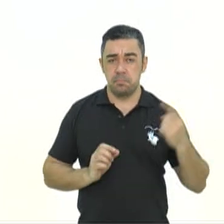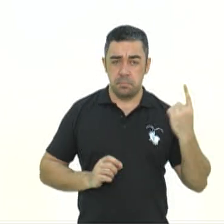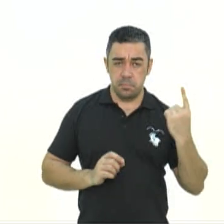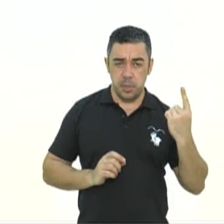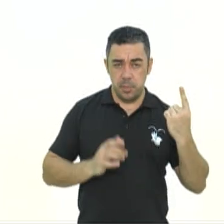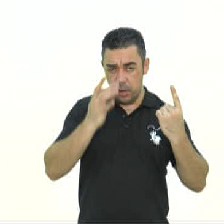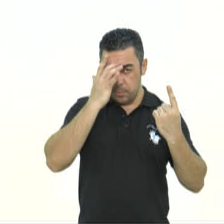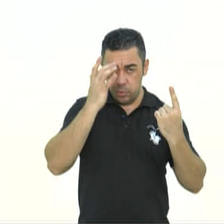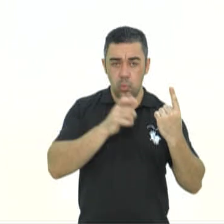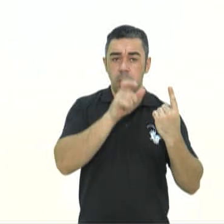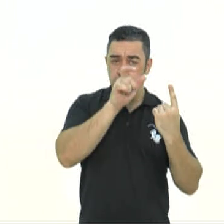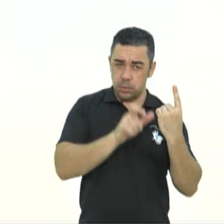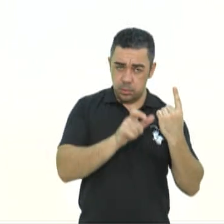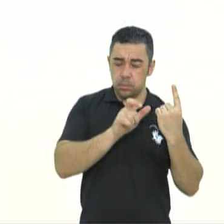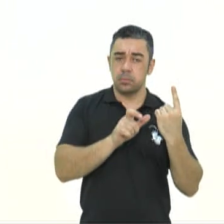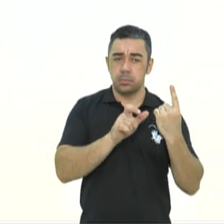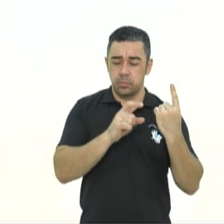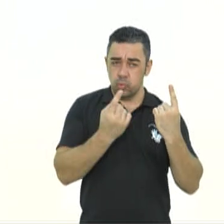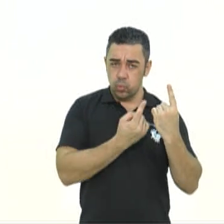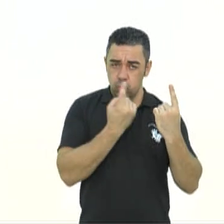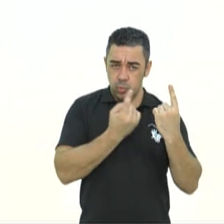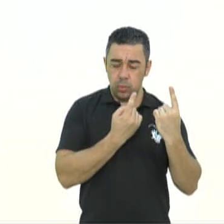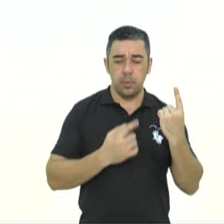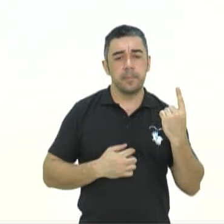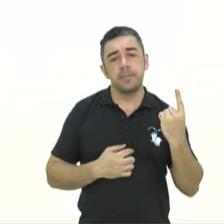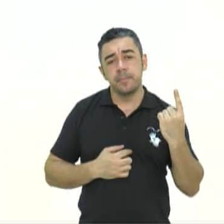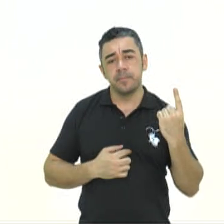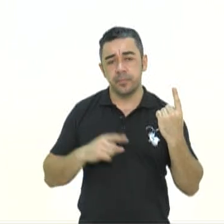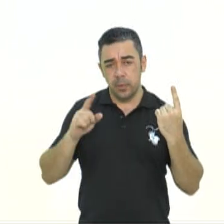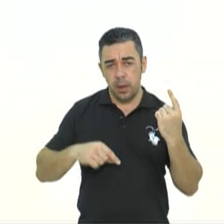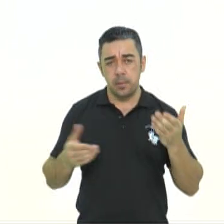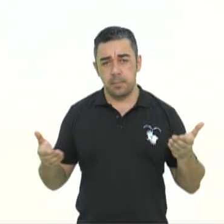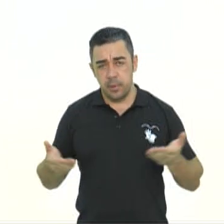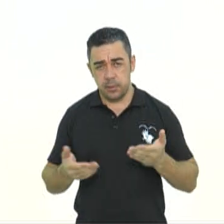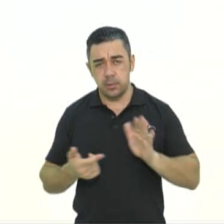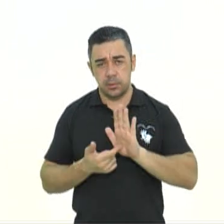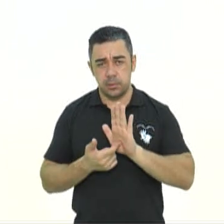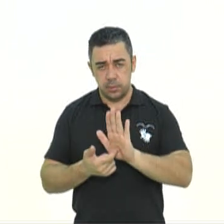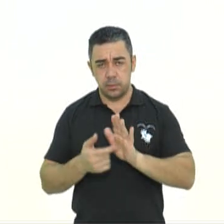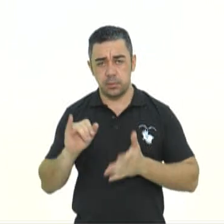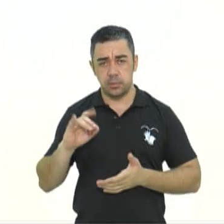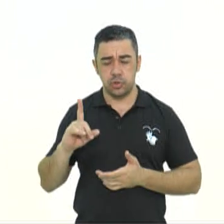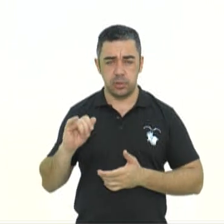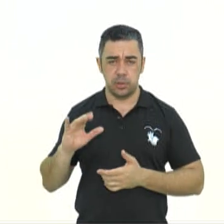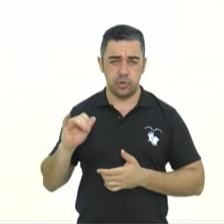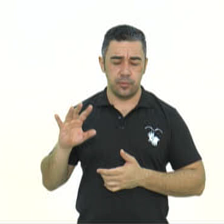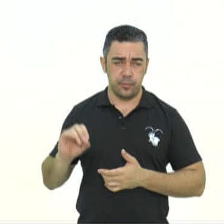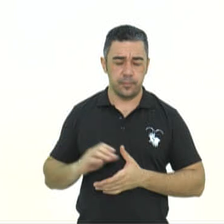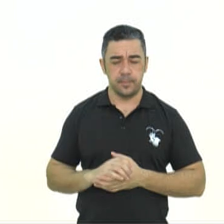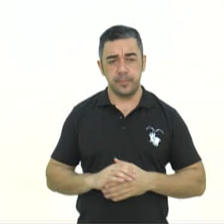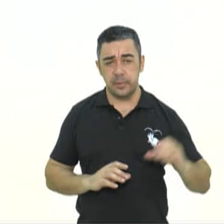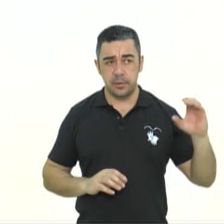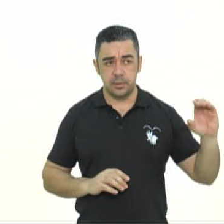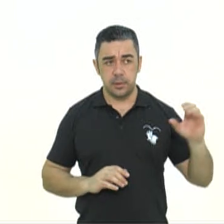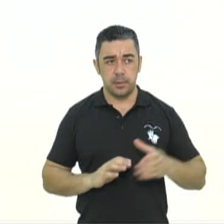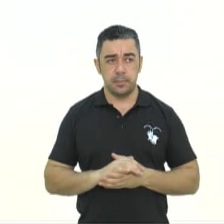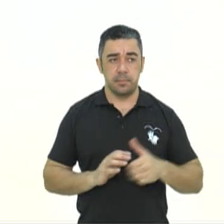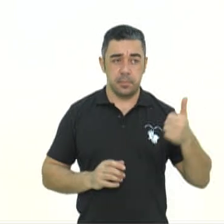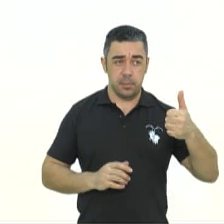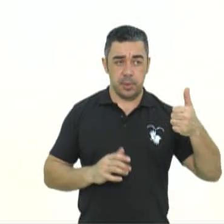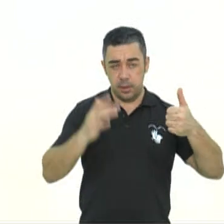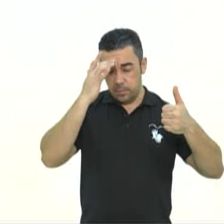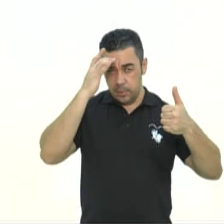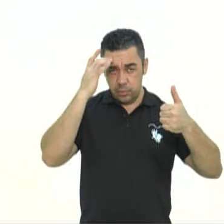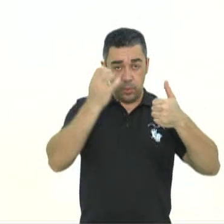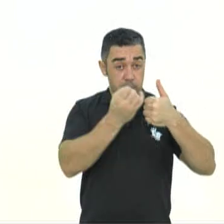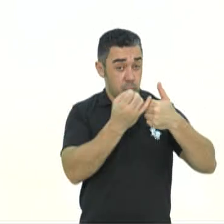B, primeira pessoa do singular e o presente do indicativo, né? Tempo e modo. C, primeira pessoa